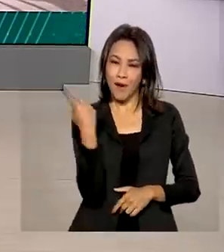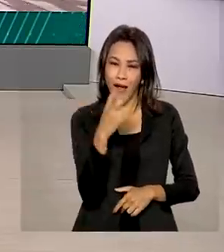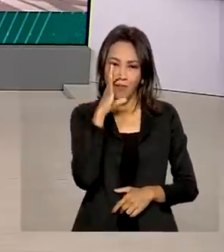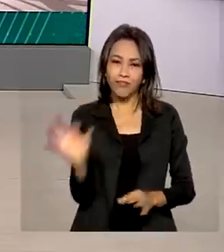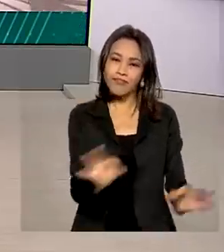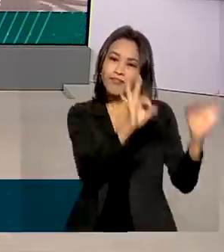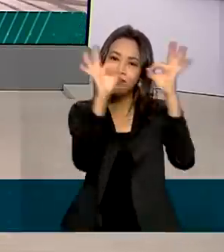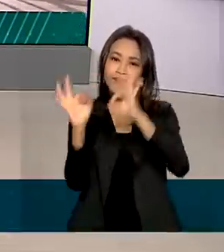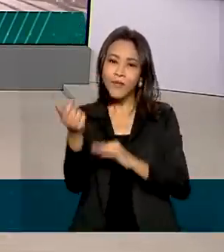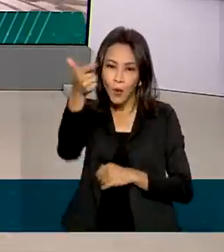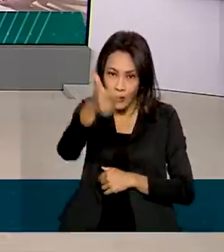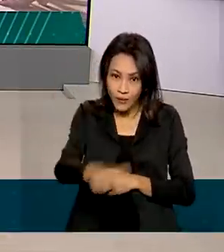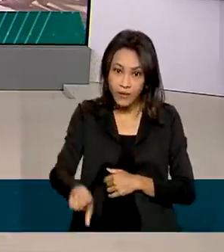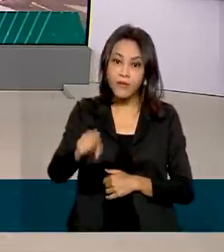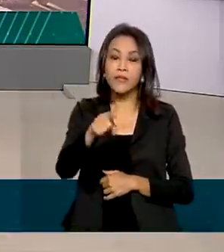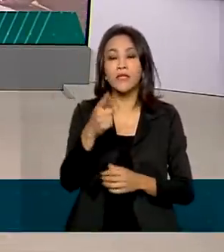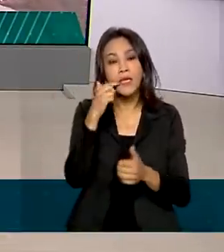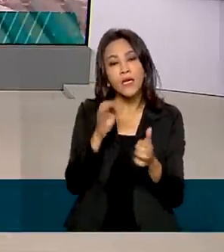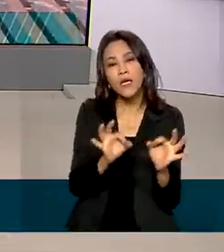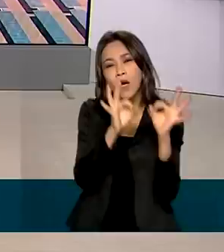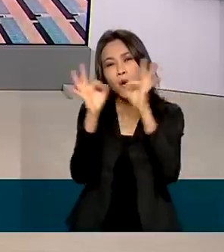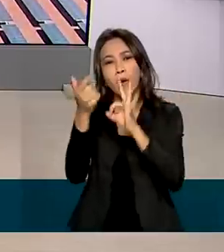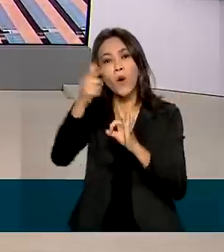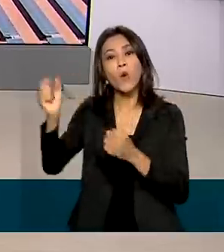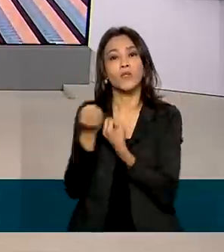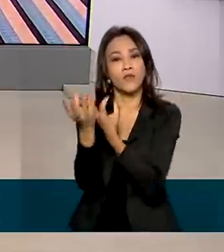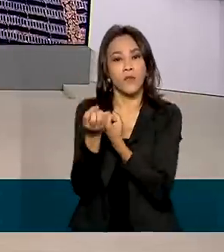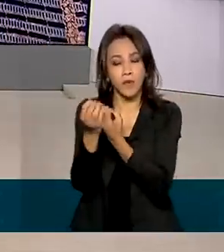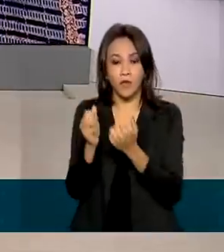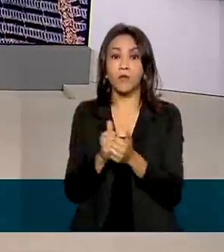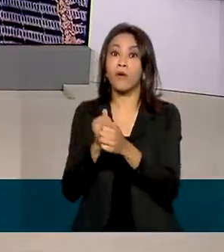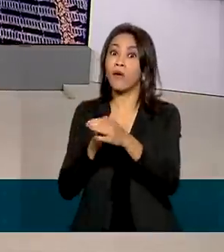as reportagens de hoje e acompanhar outras notícias,